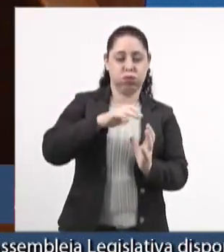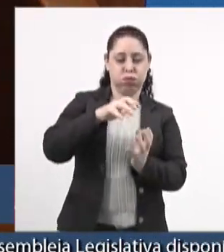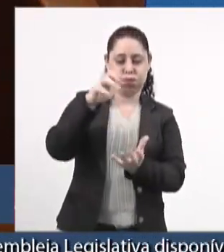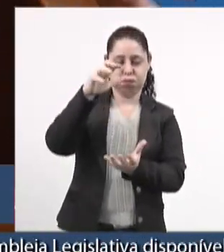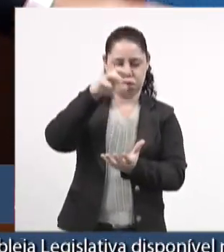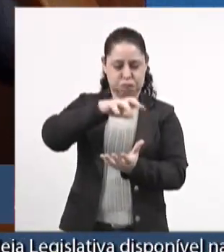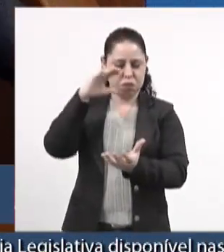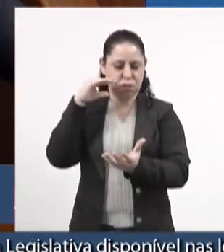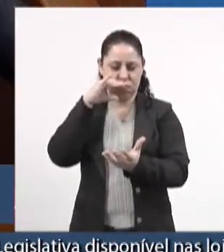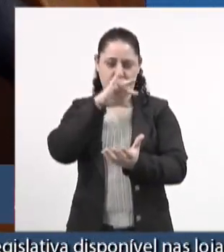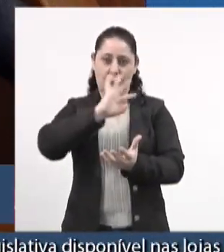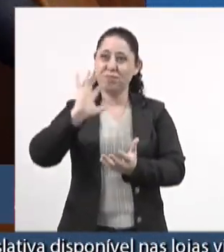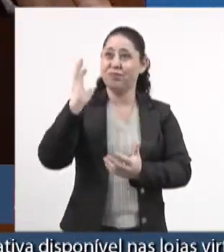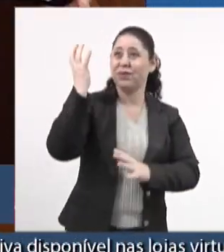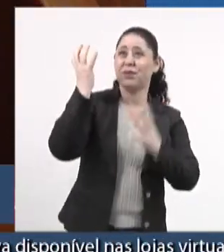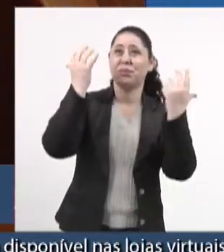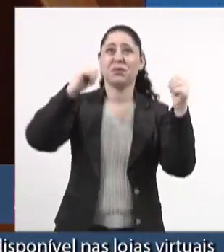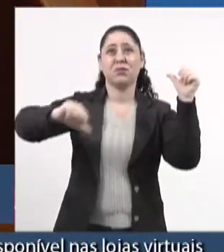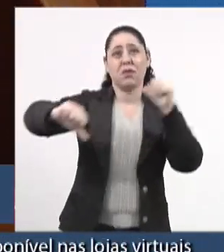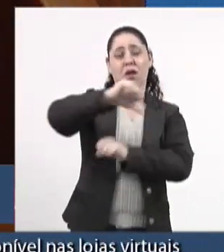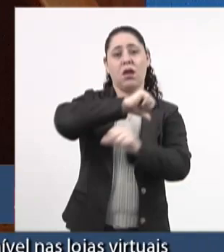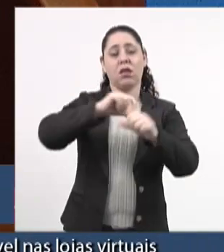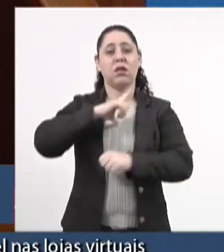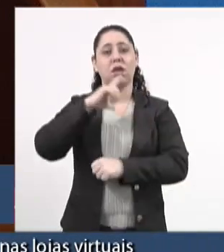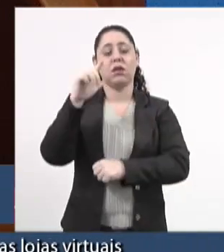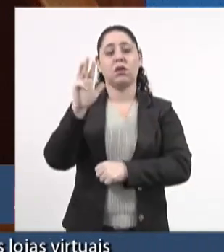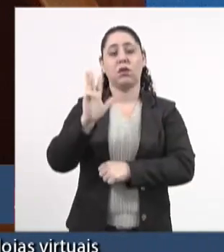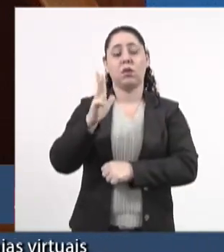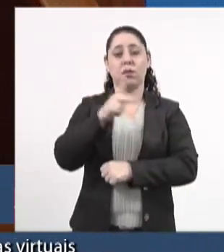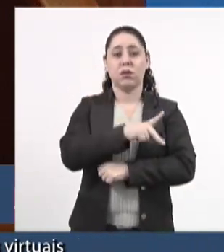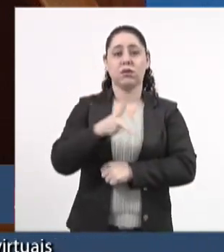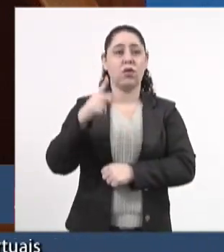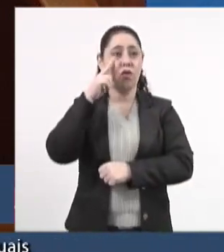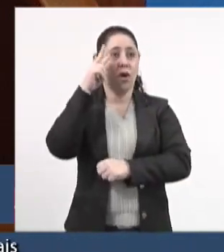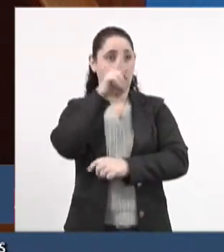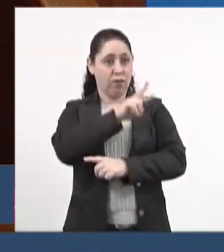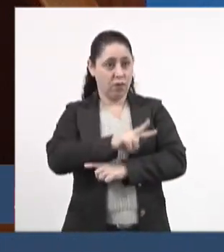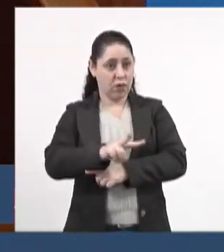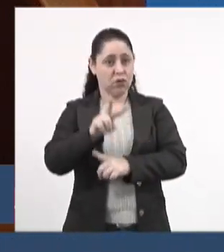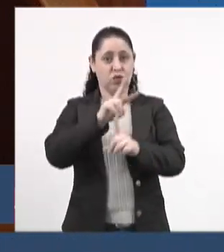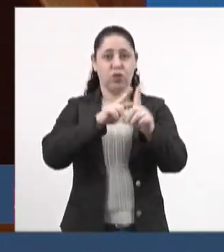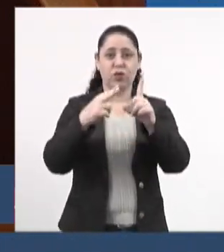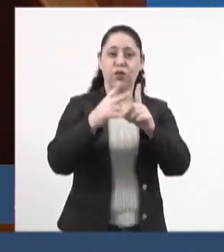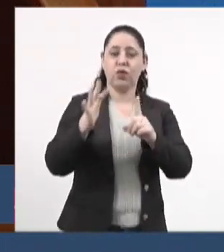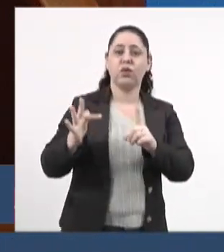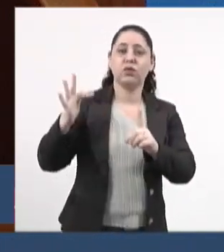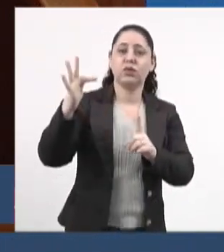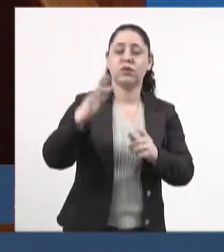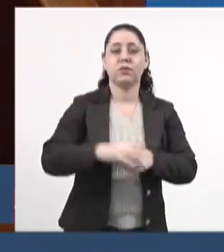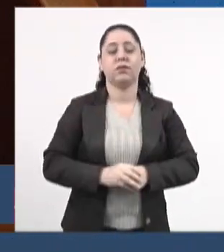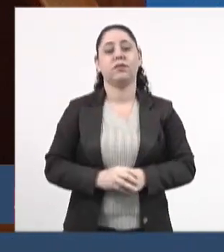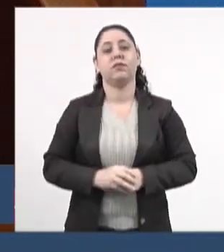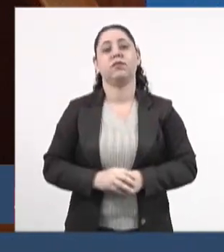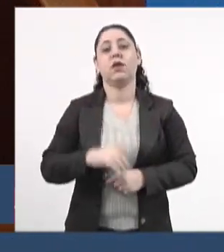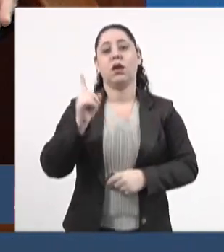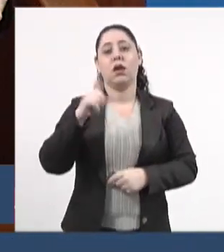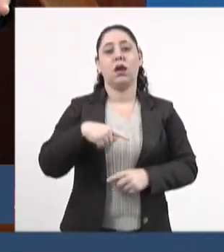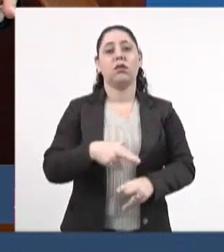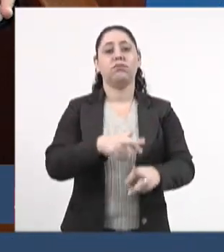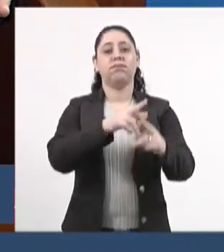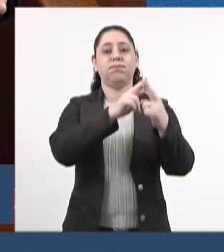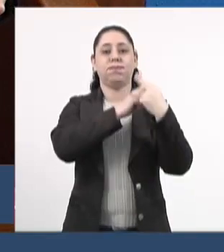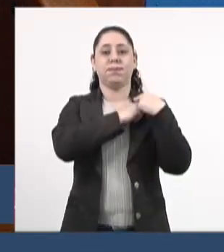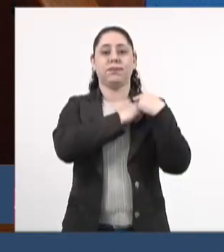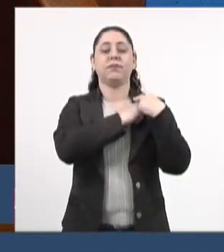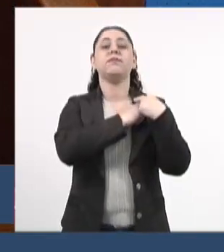global, as mudanças climáticas. Nós temos um presidente que tem visão de futuro, e é